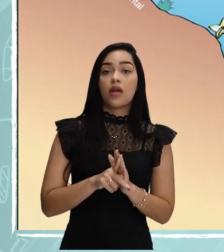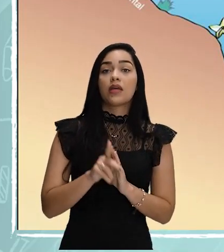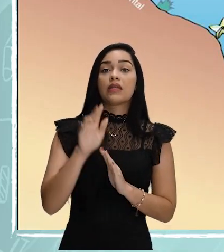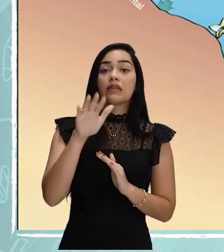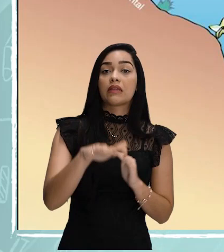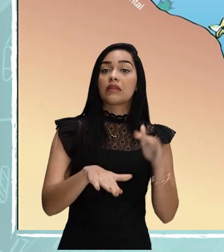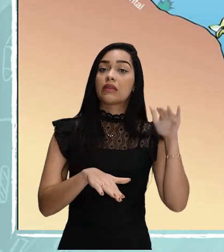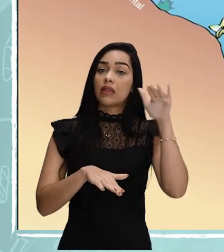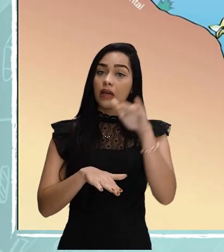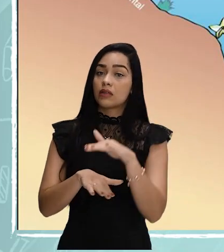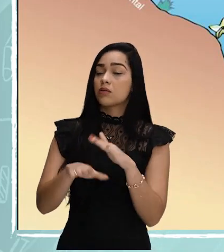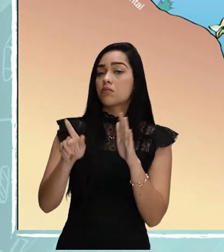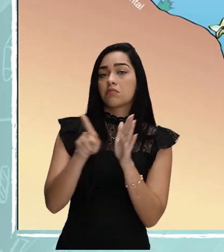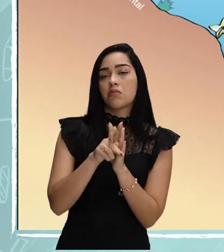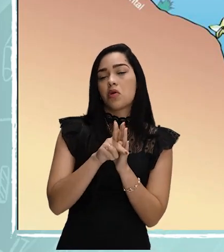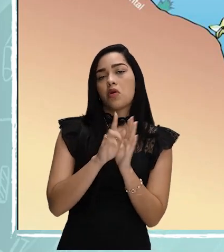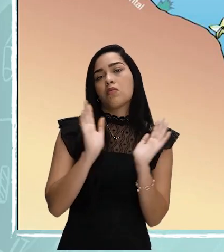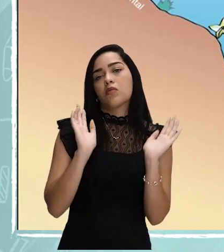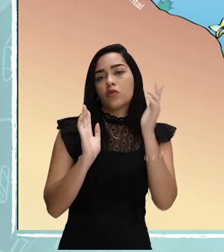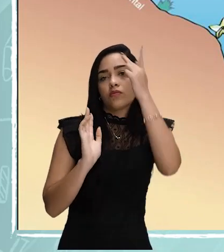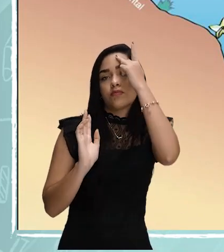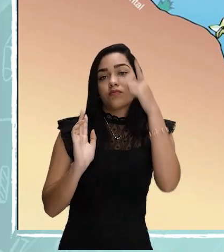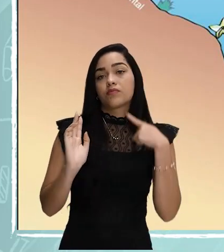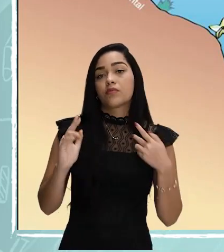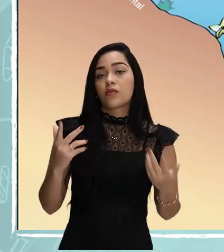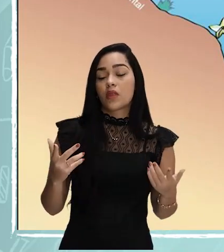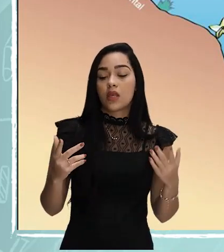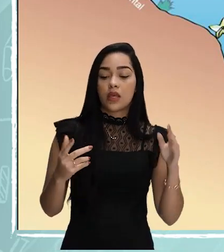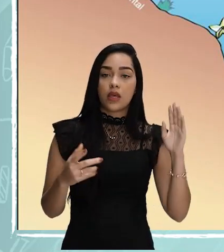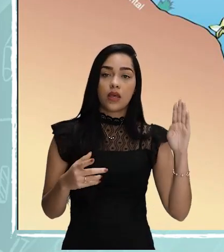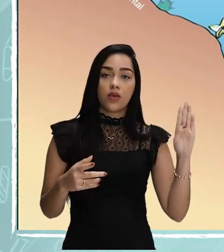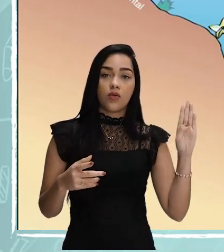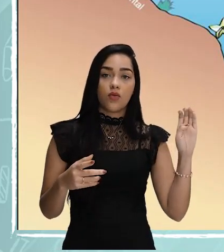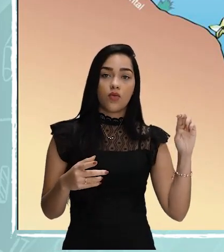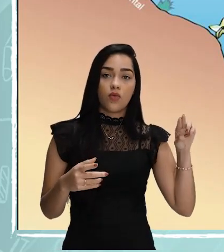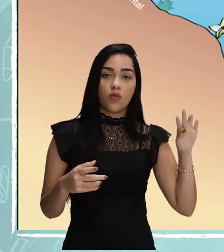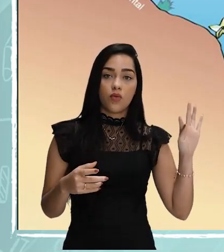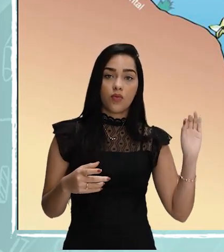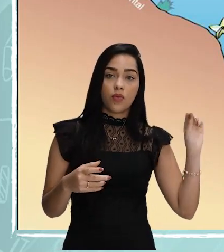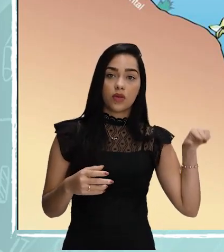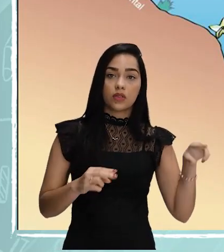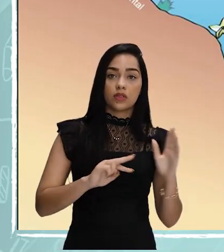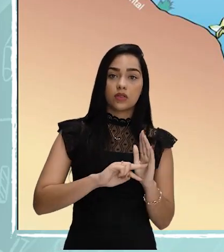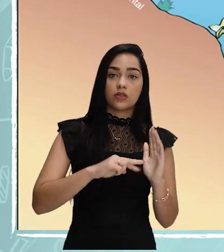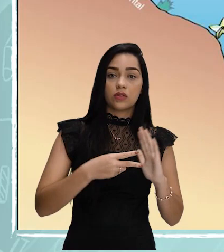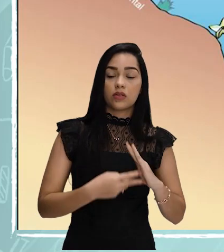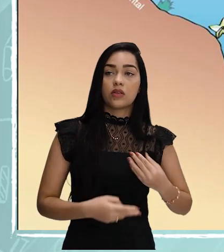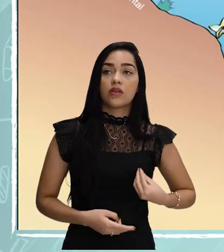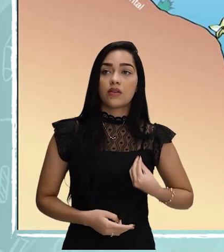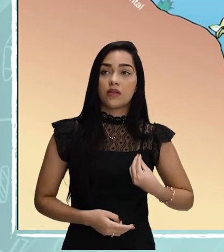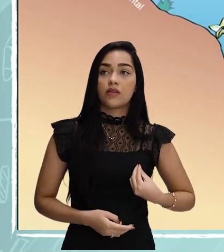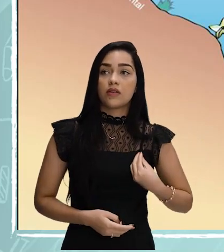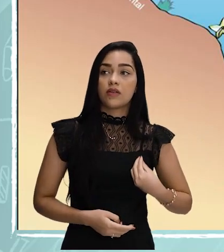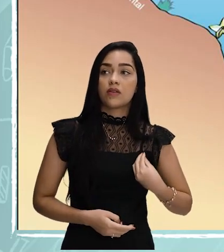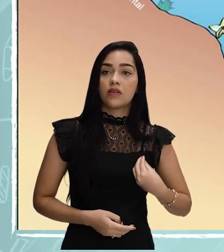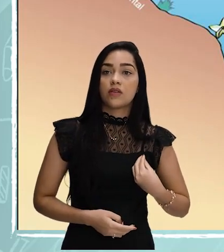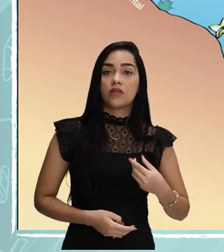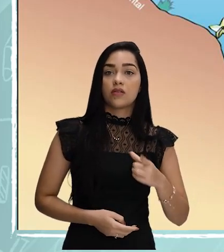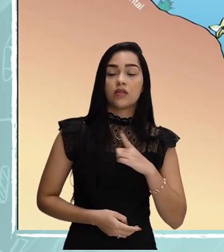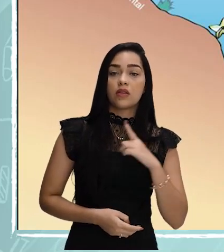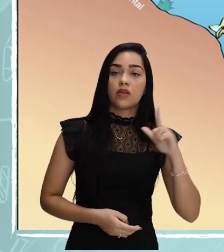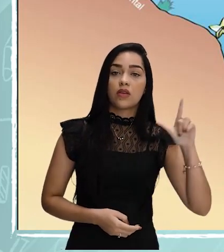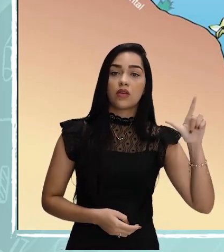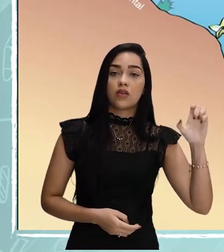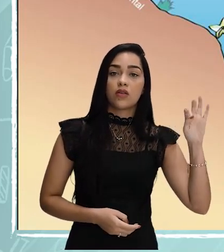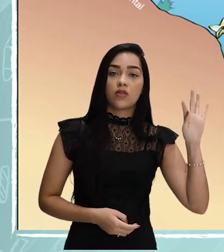nadam ativamente. E o termo bênton tem a ver com os seres que ficam no leito do mar